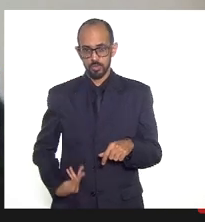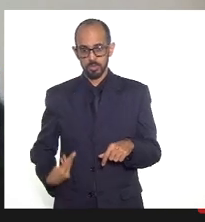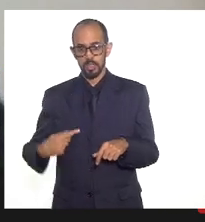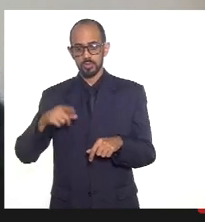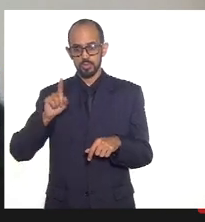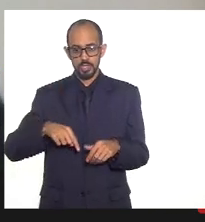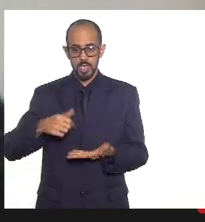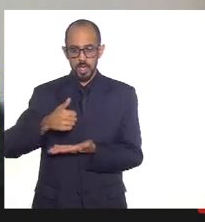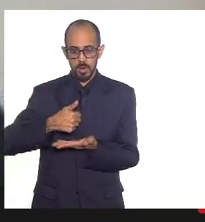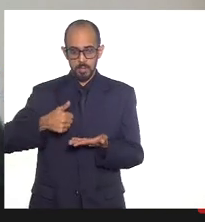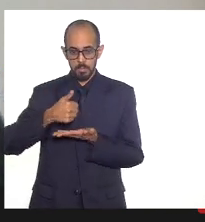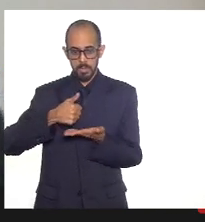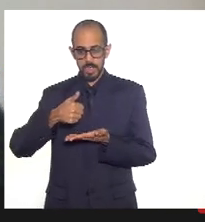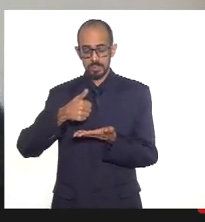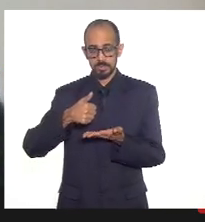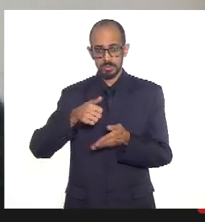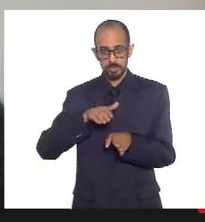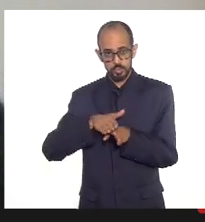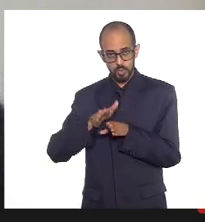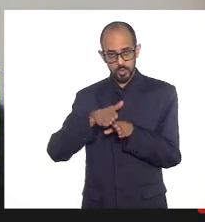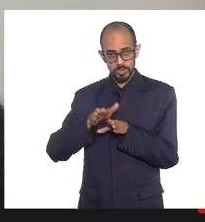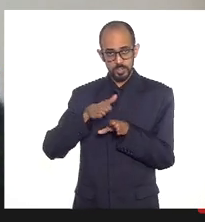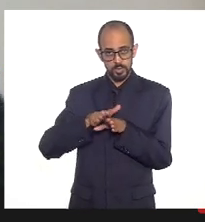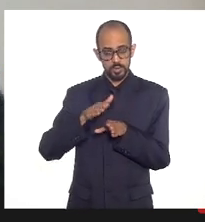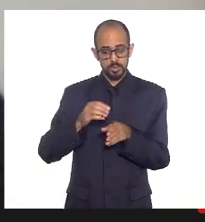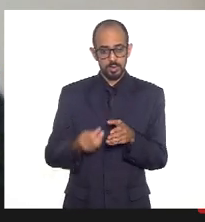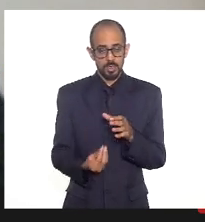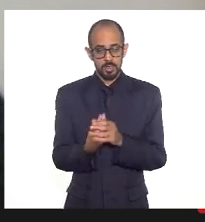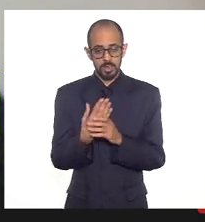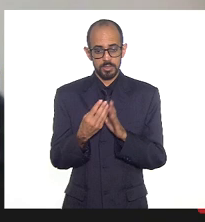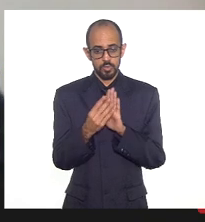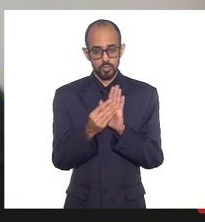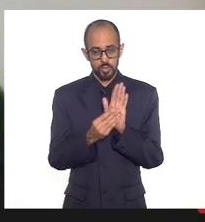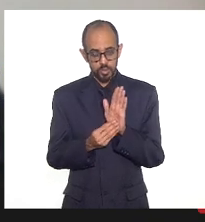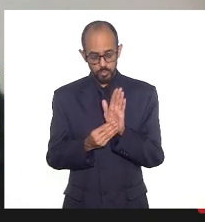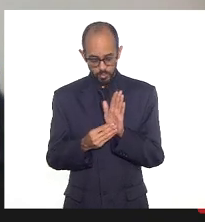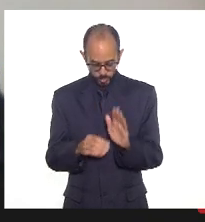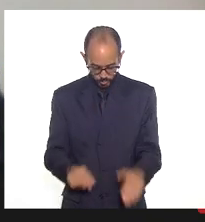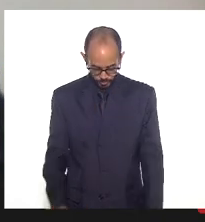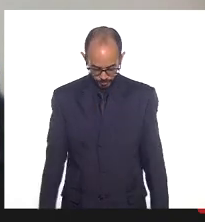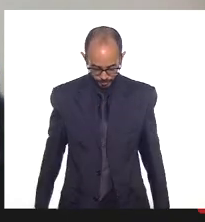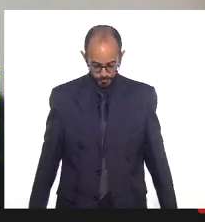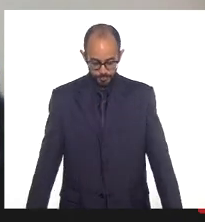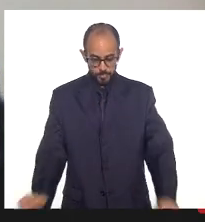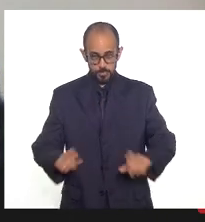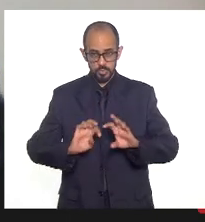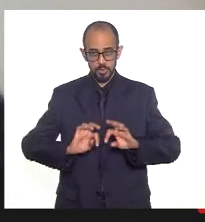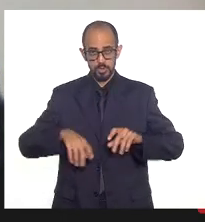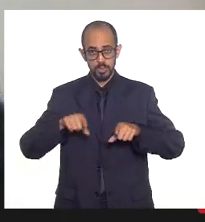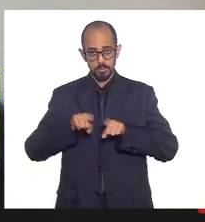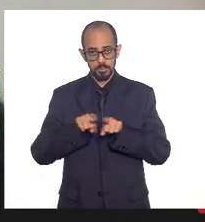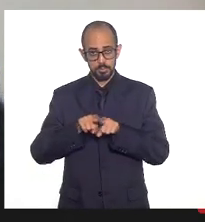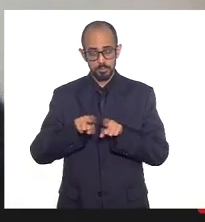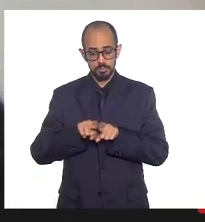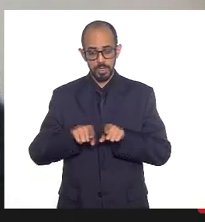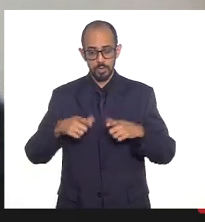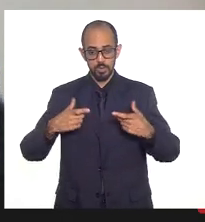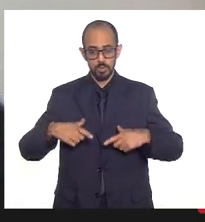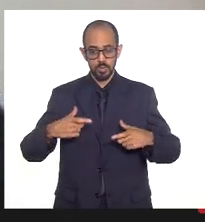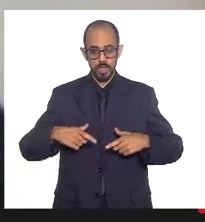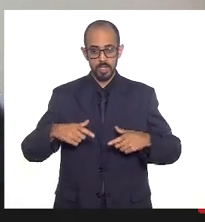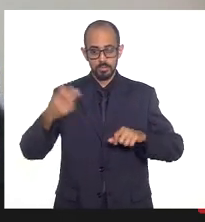princípios que deveriam nortear, né, a produção da EBC. isso de dar espaço para as pessoas que